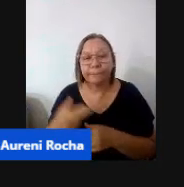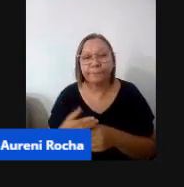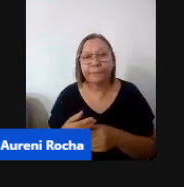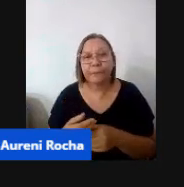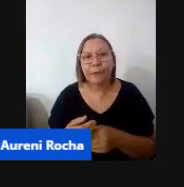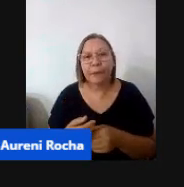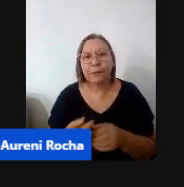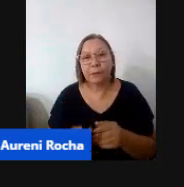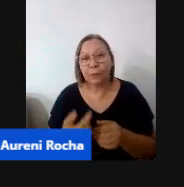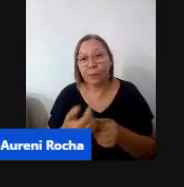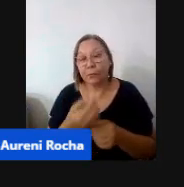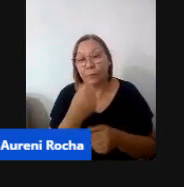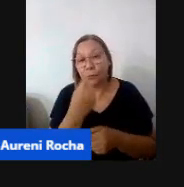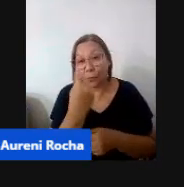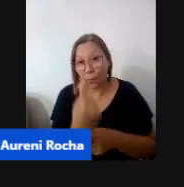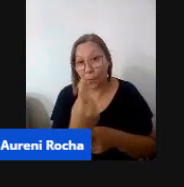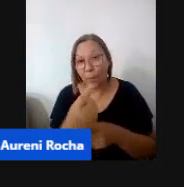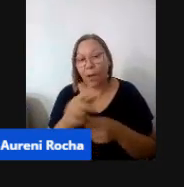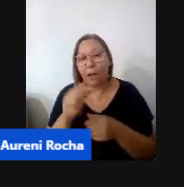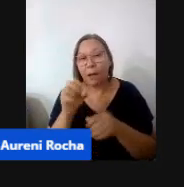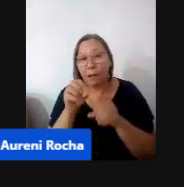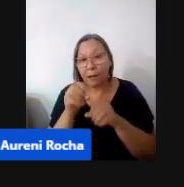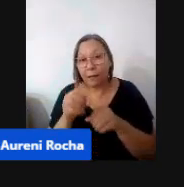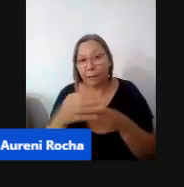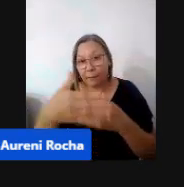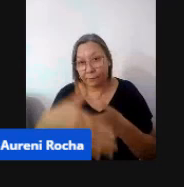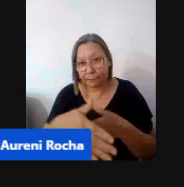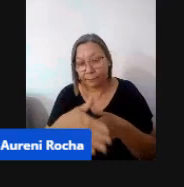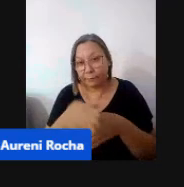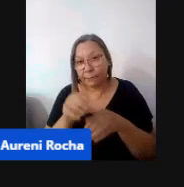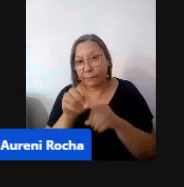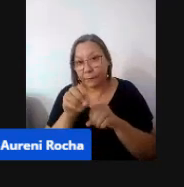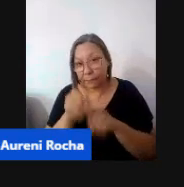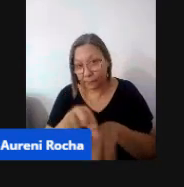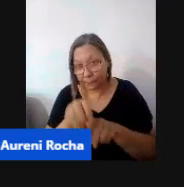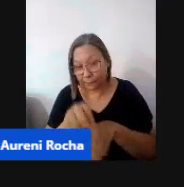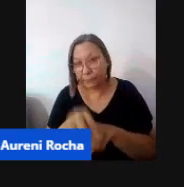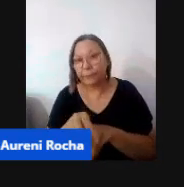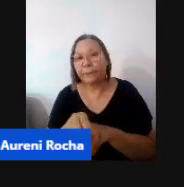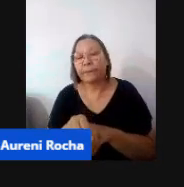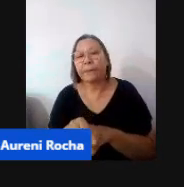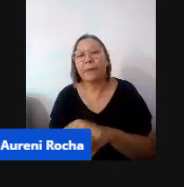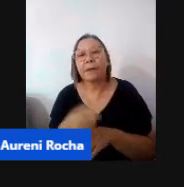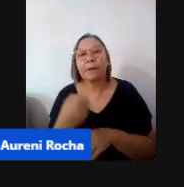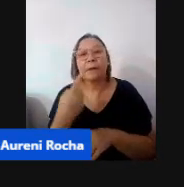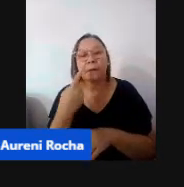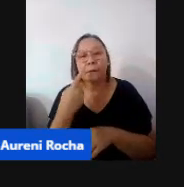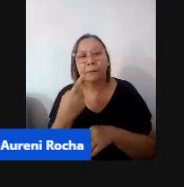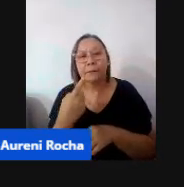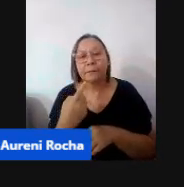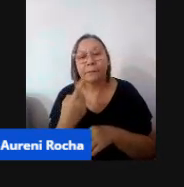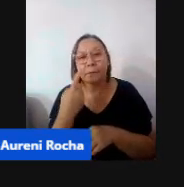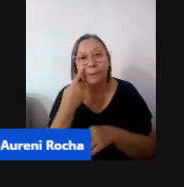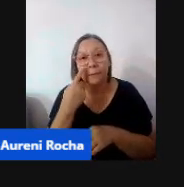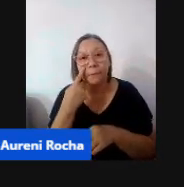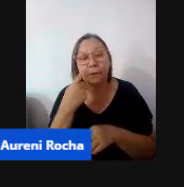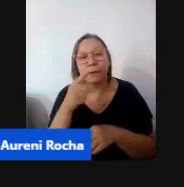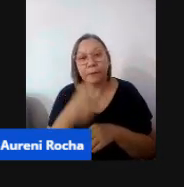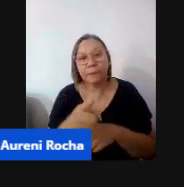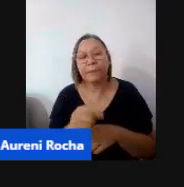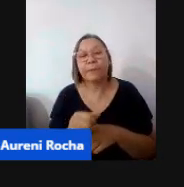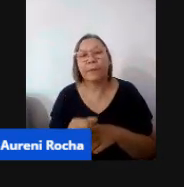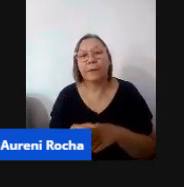minhas aulas por meio dessa apresentação. Aqui, gente, como vocês estão vendo, é uma apresentação feita